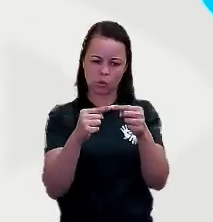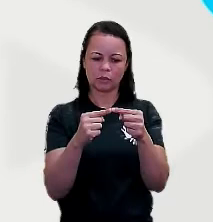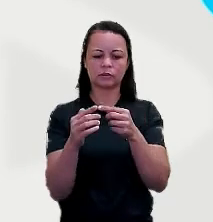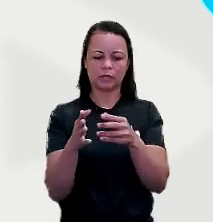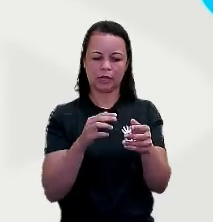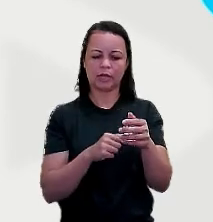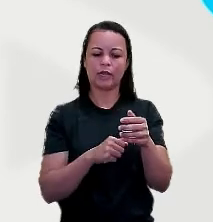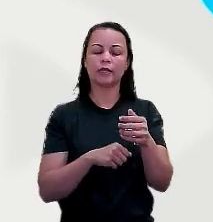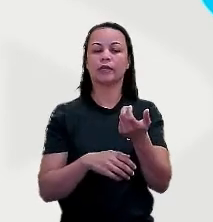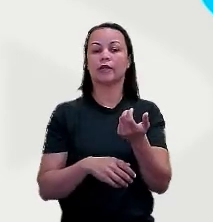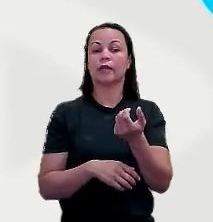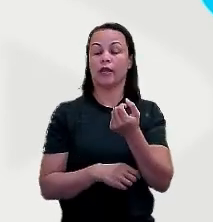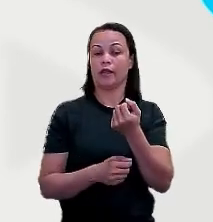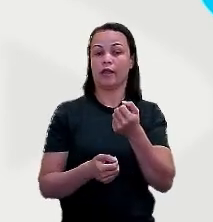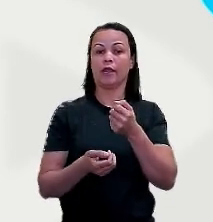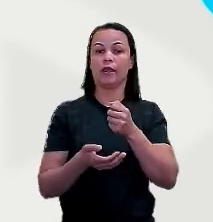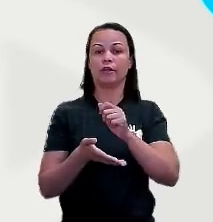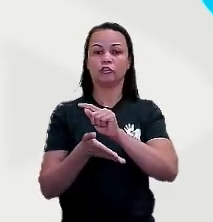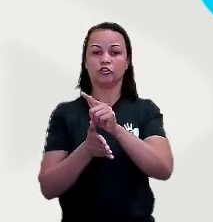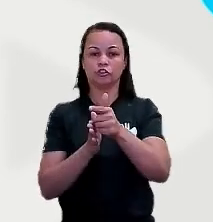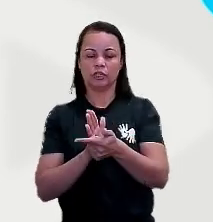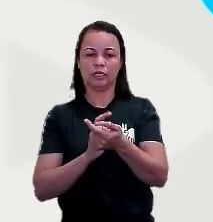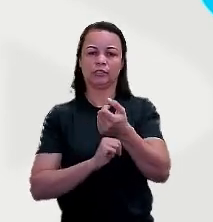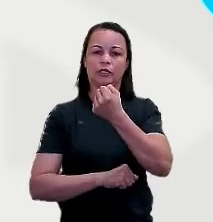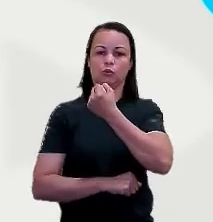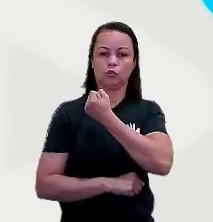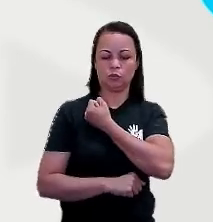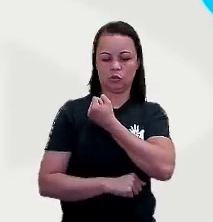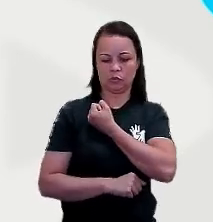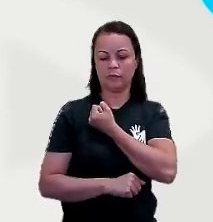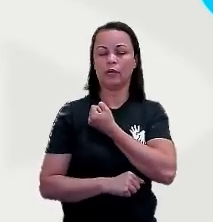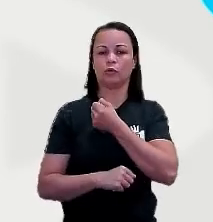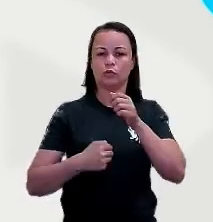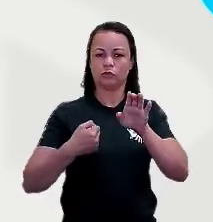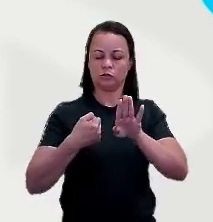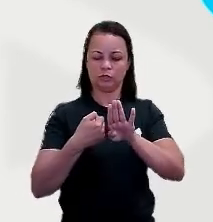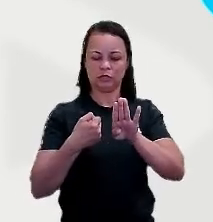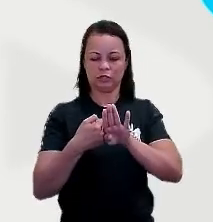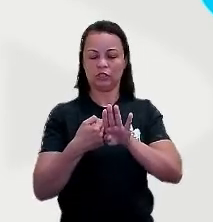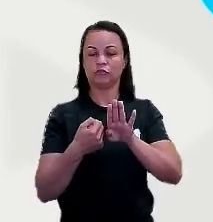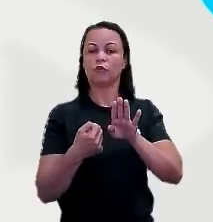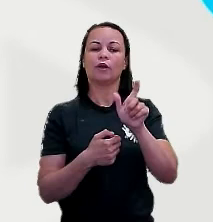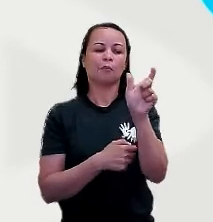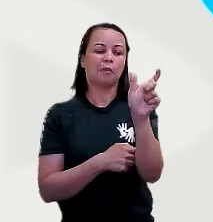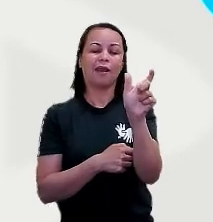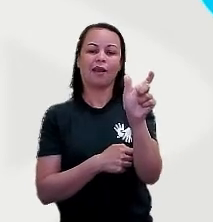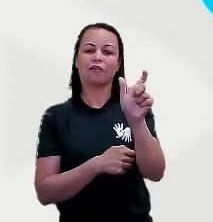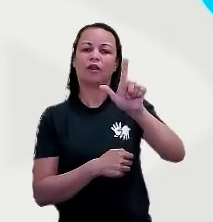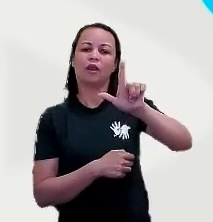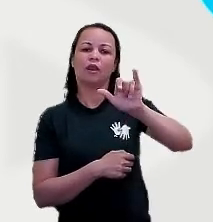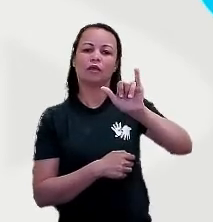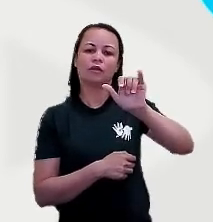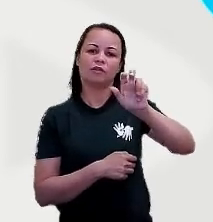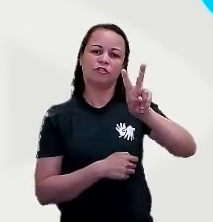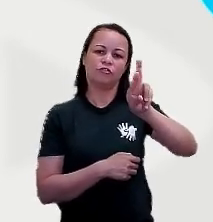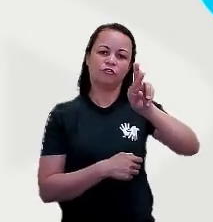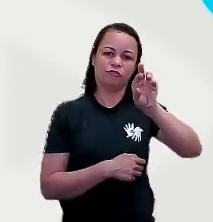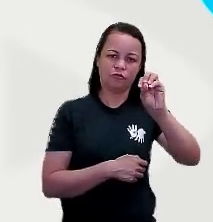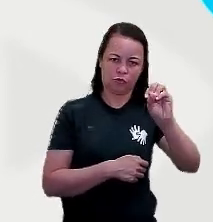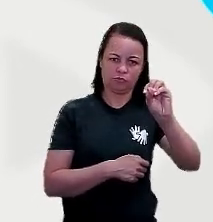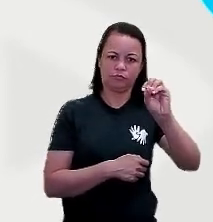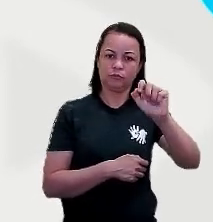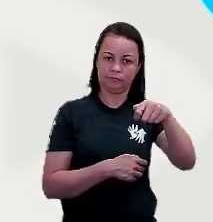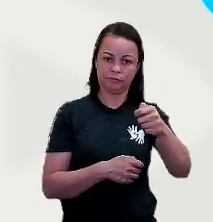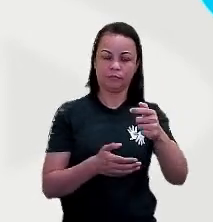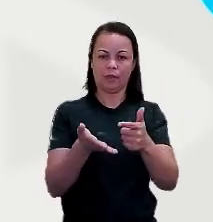gênero e número com o substantivo, que é a palavra livros. Então,